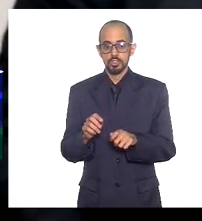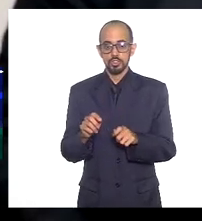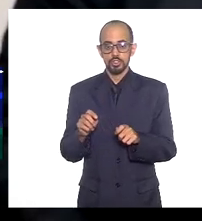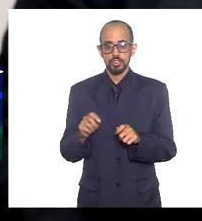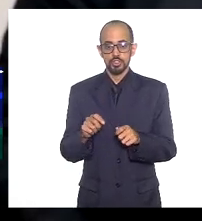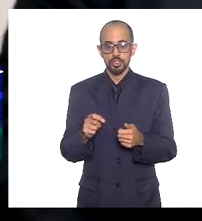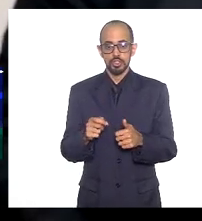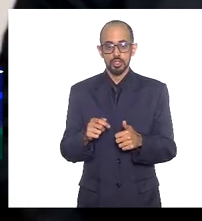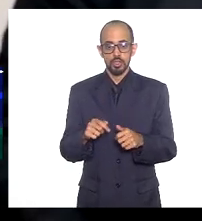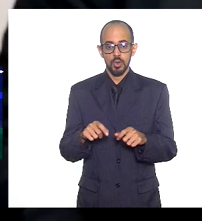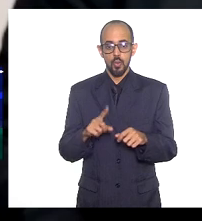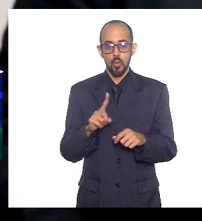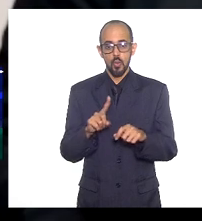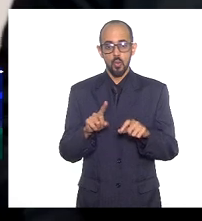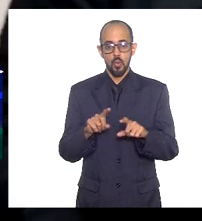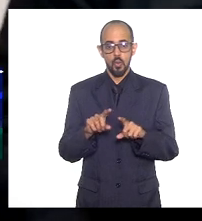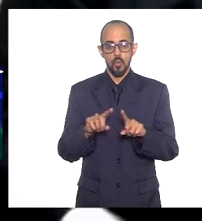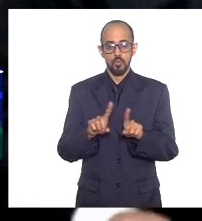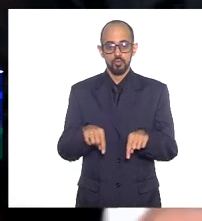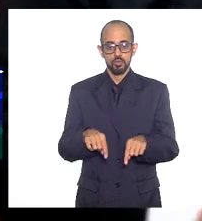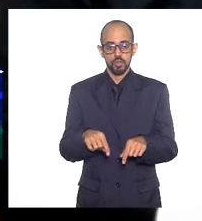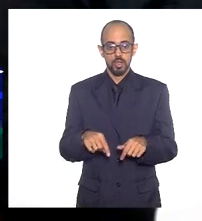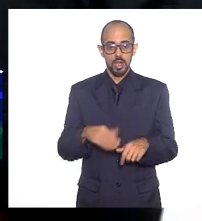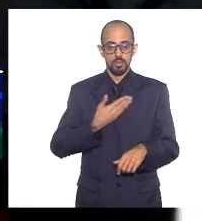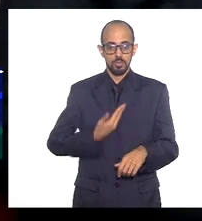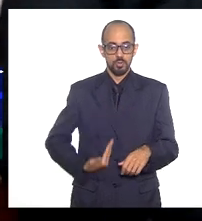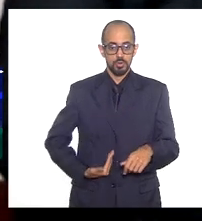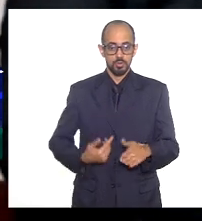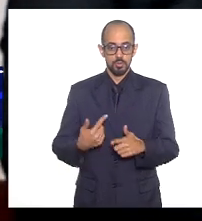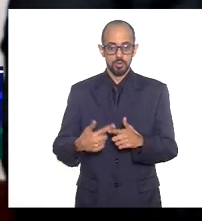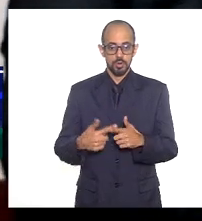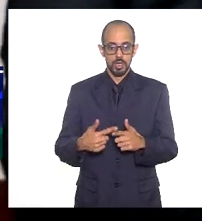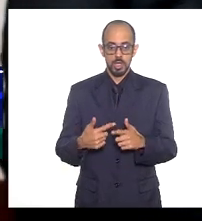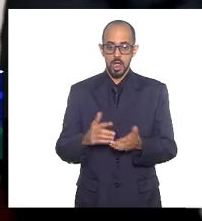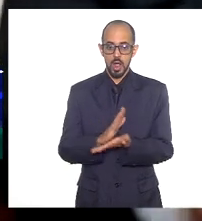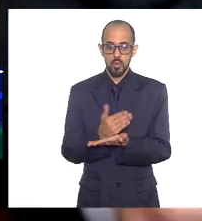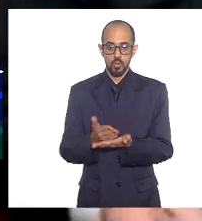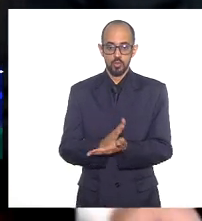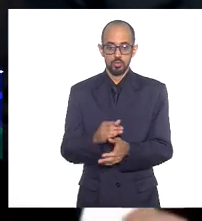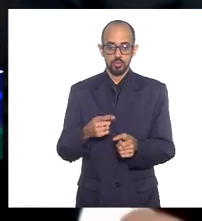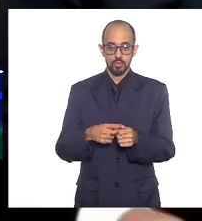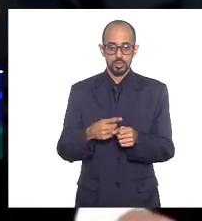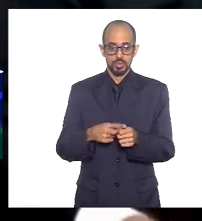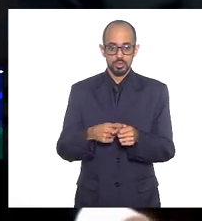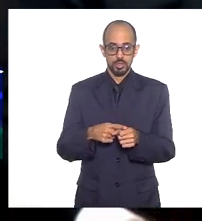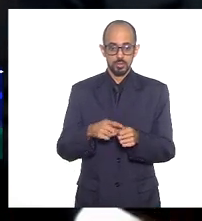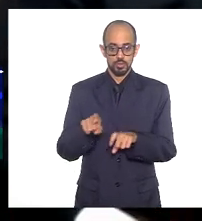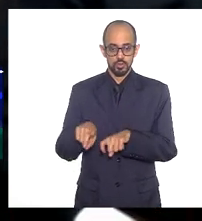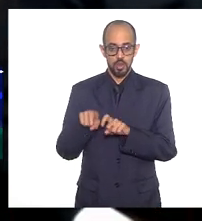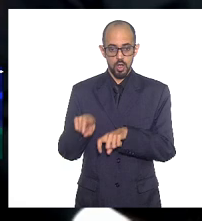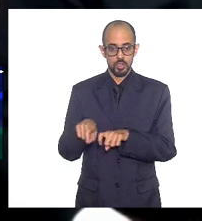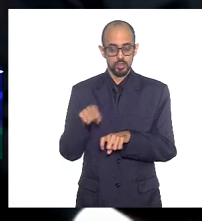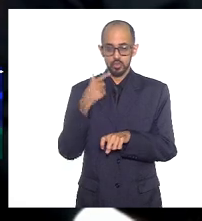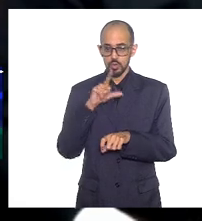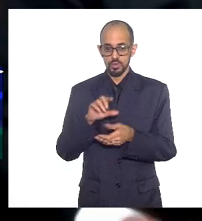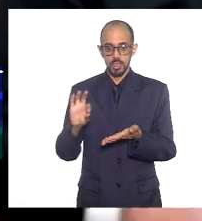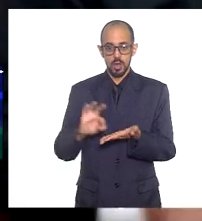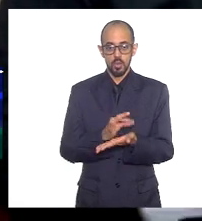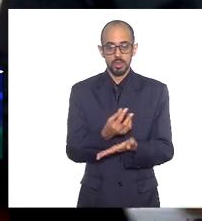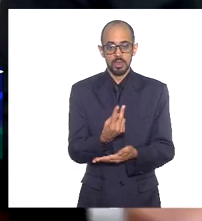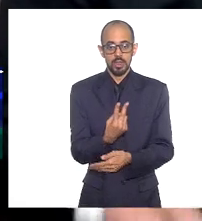O é isso? Tem municípios do interior que não estão conseguindo contratar médicos, porque o médico tem dois vínculos,